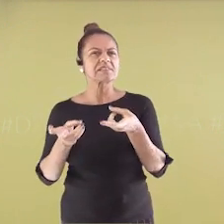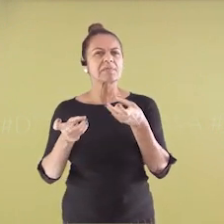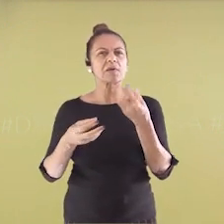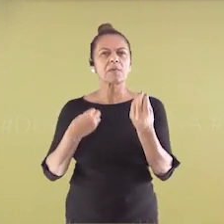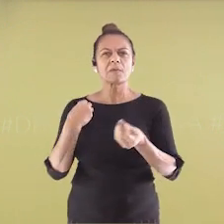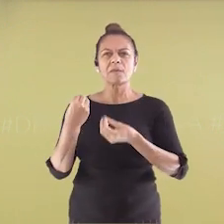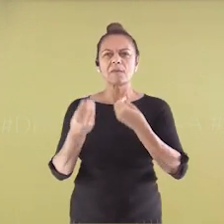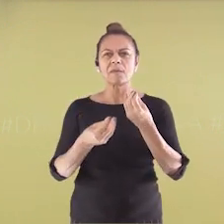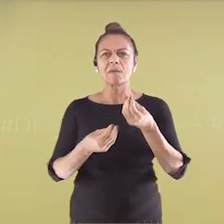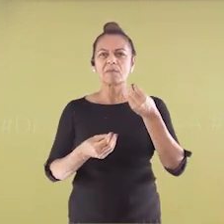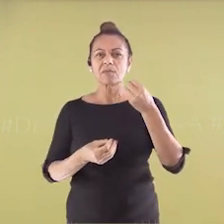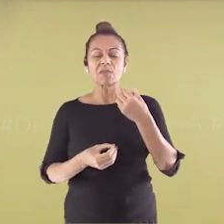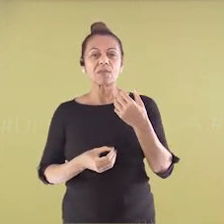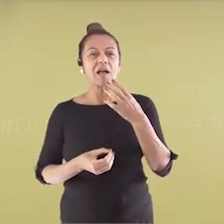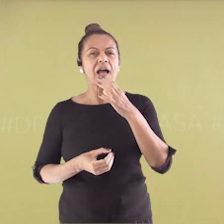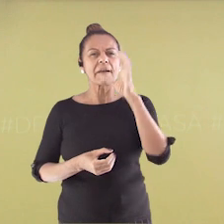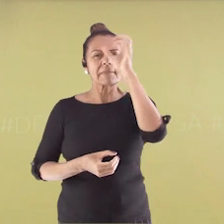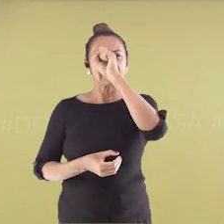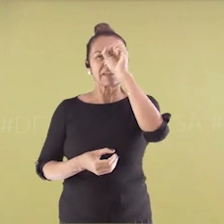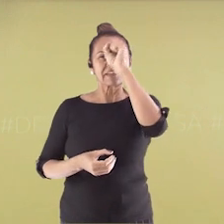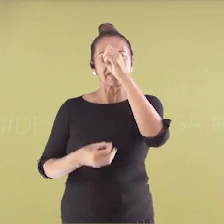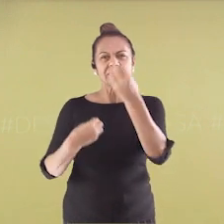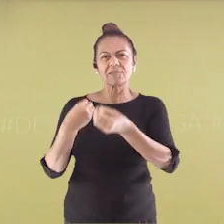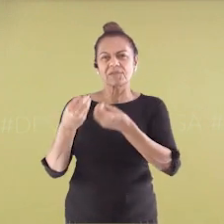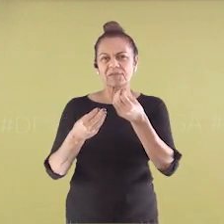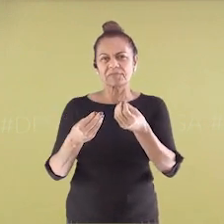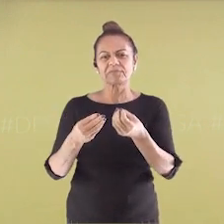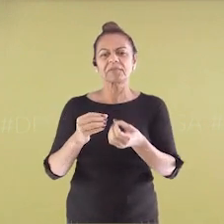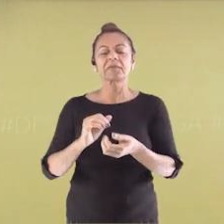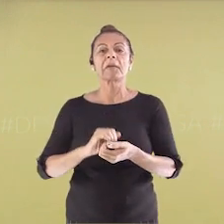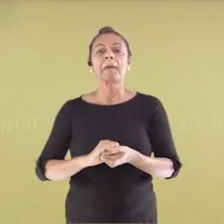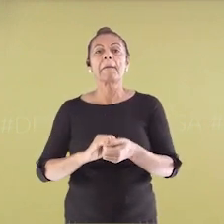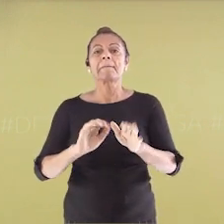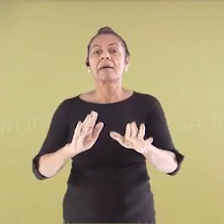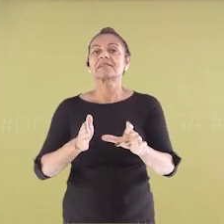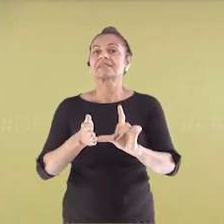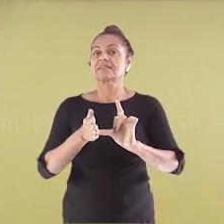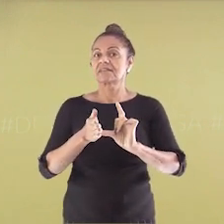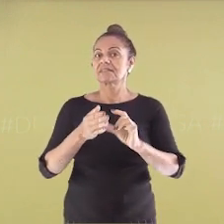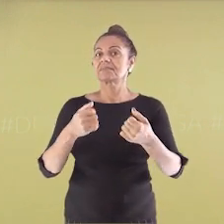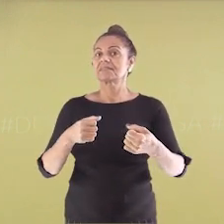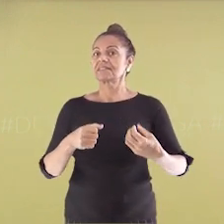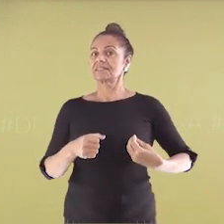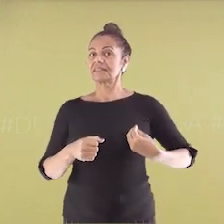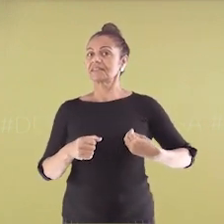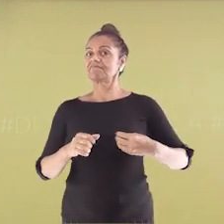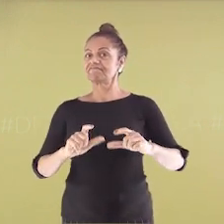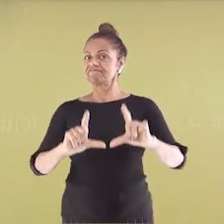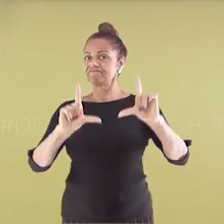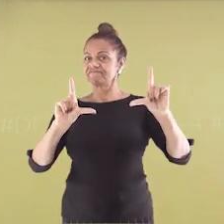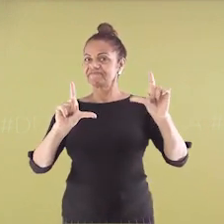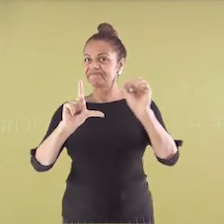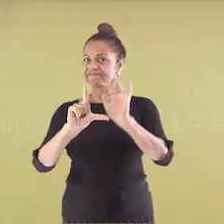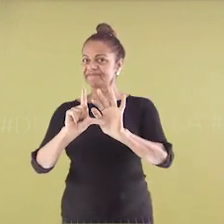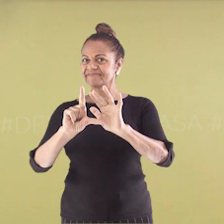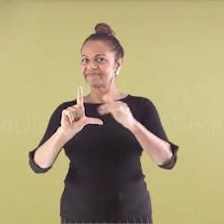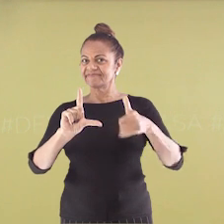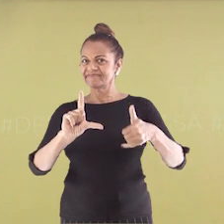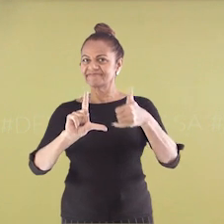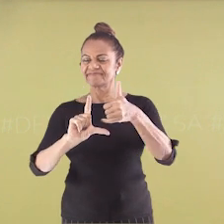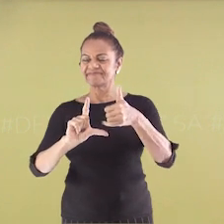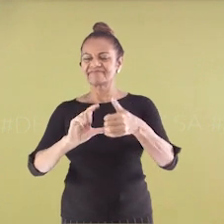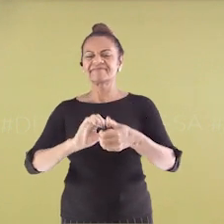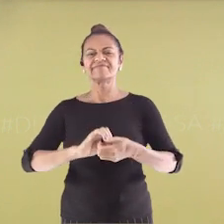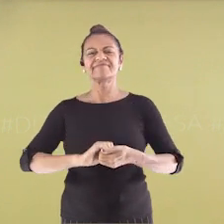nossos conhecimentos? Mas antes, não se esqueçam de marcar a presença de vocês na aula de hoje, ok? É só apontar o celular para o QR Code